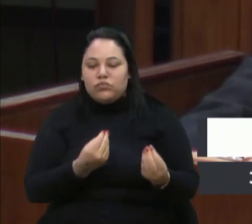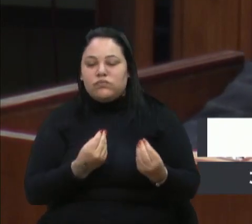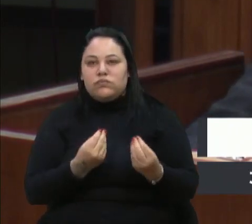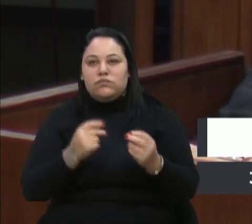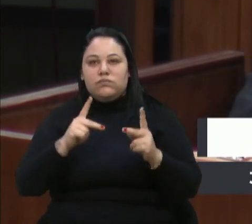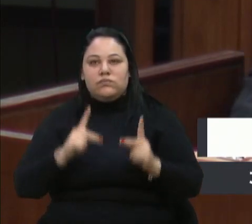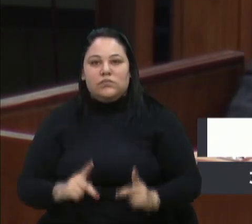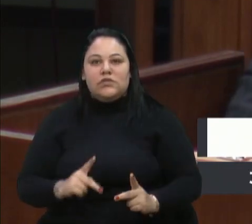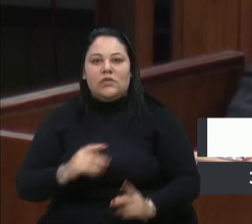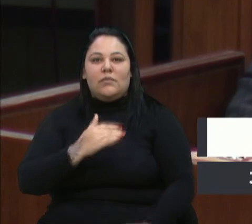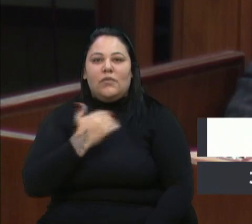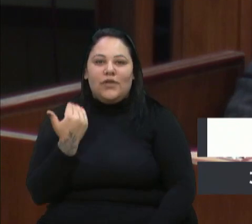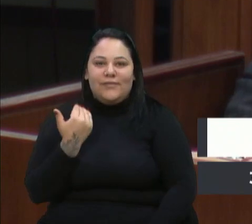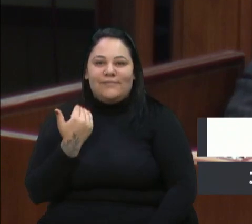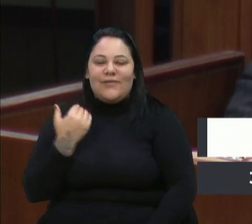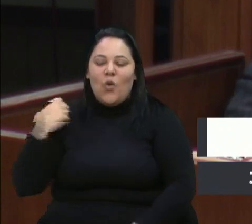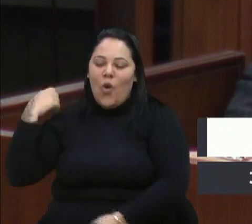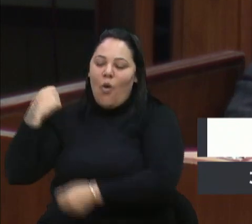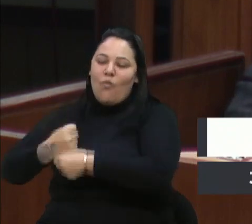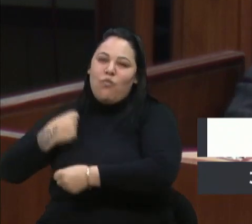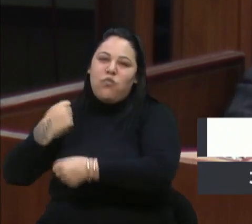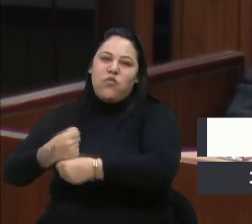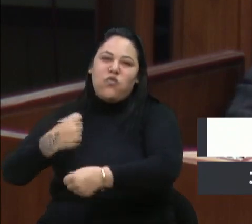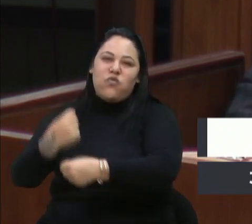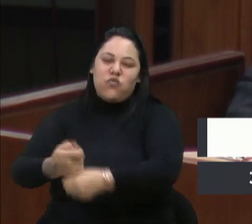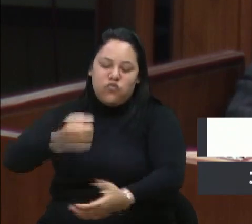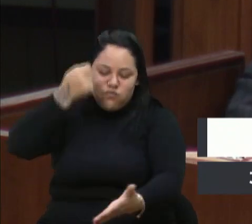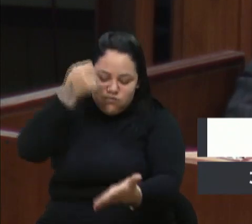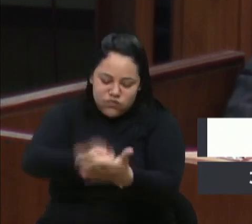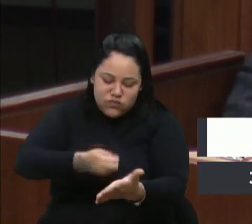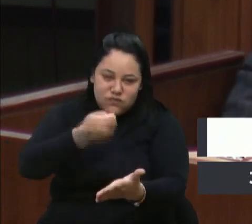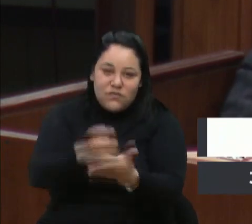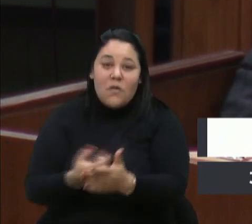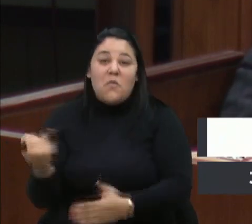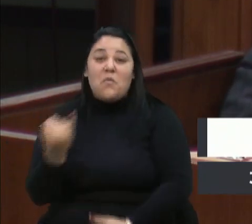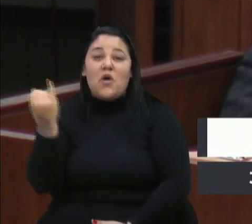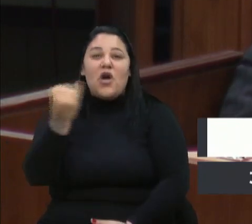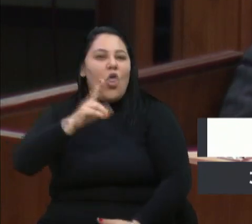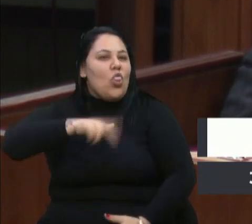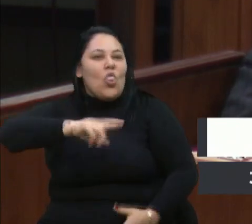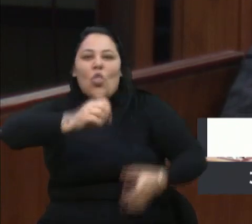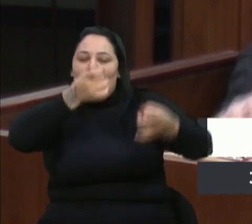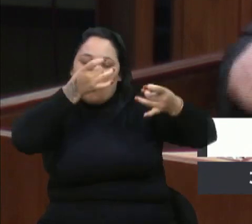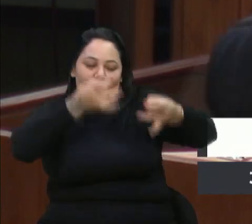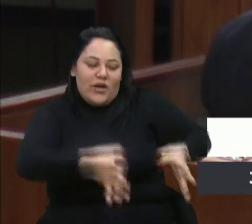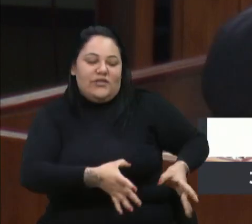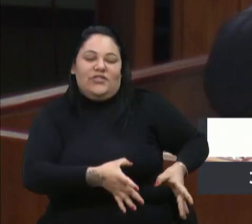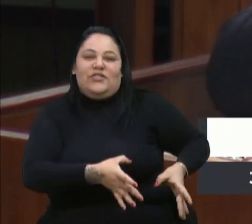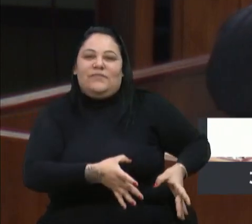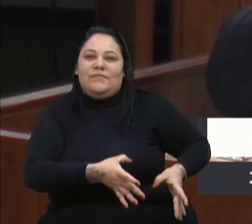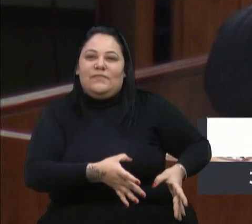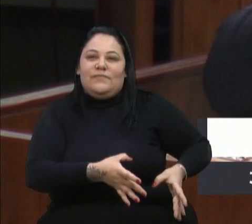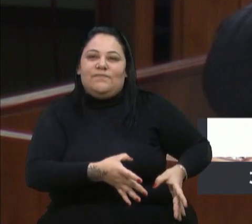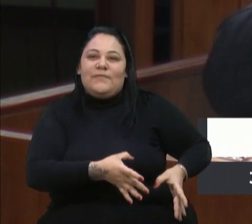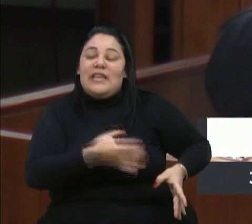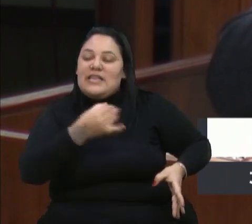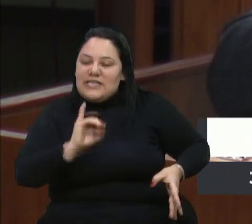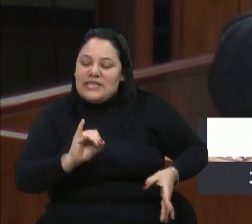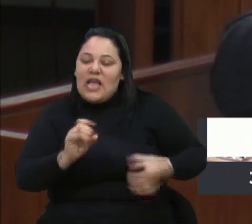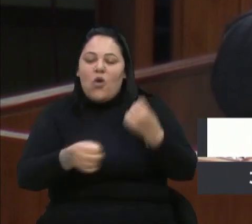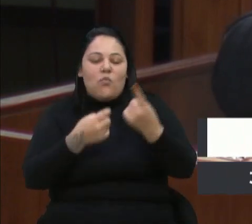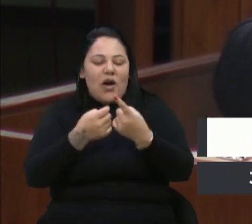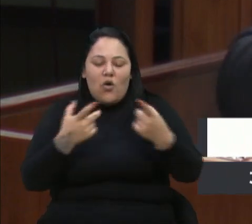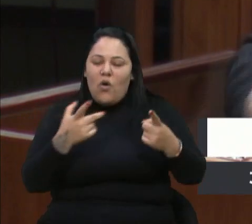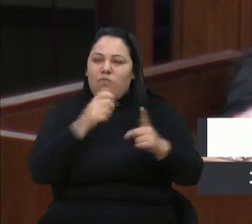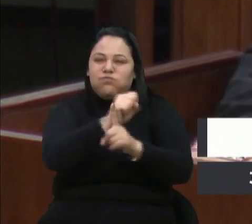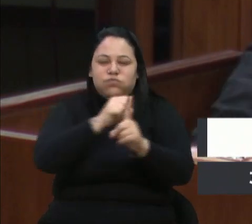quantos anos lutando, mas o importante é não desistir. Quando se tem algo que vai beneficiar uma sociedade, uma comunidade